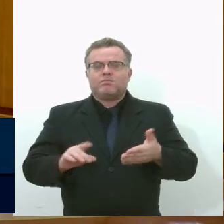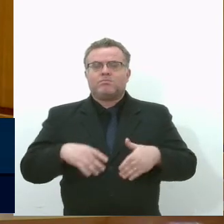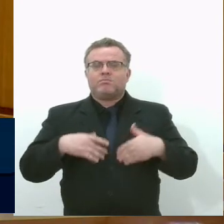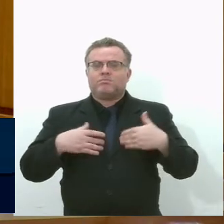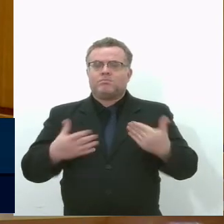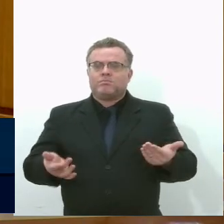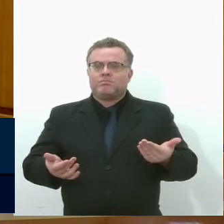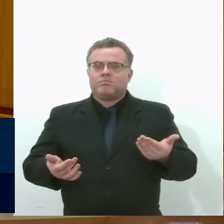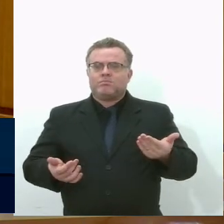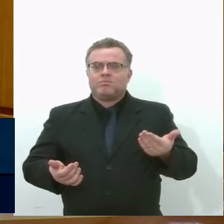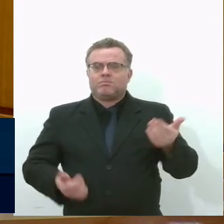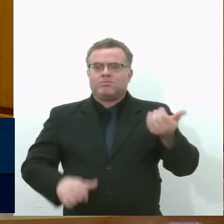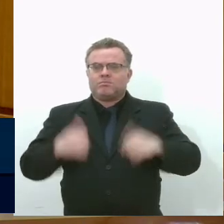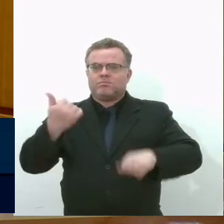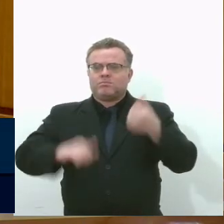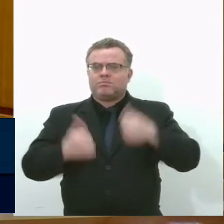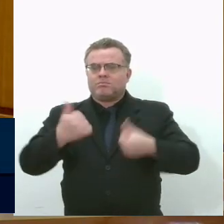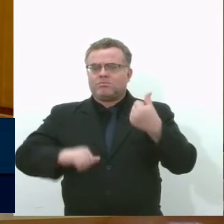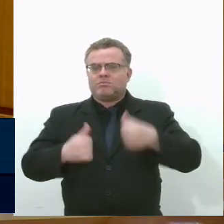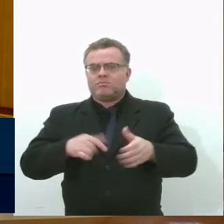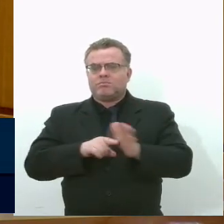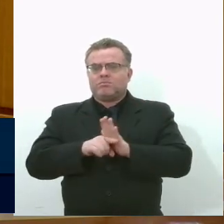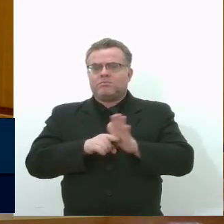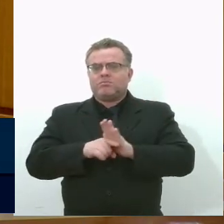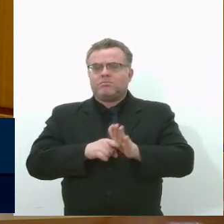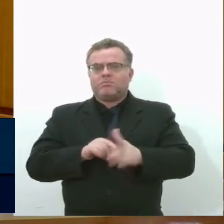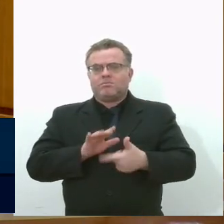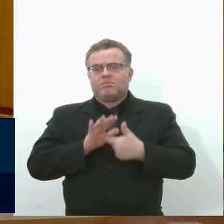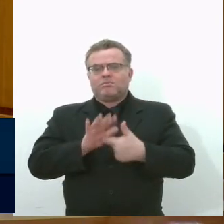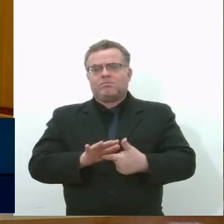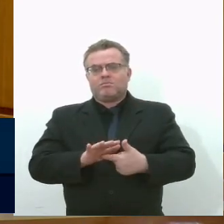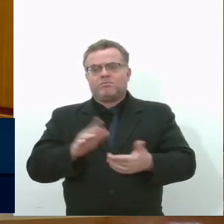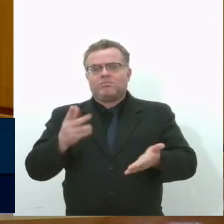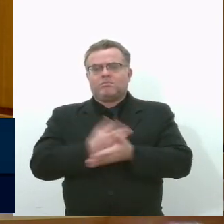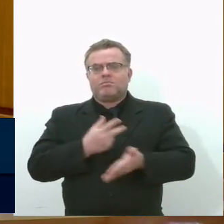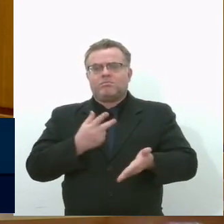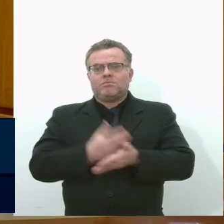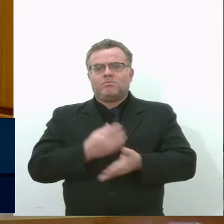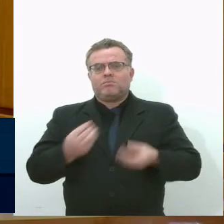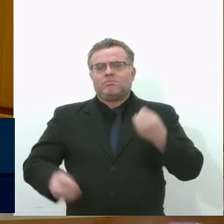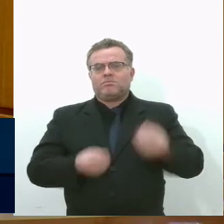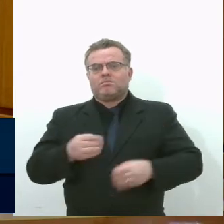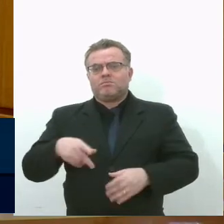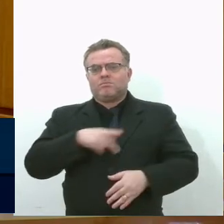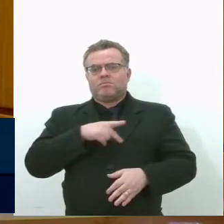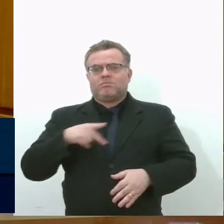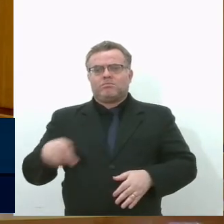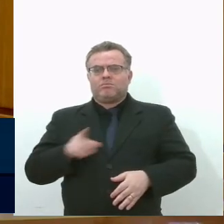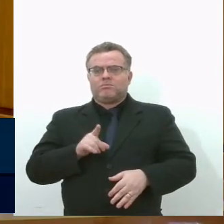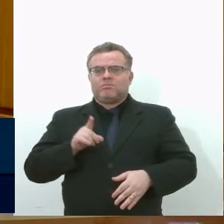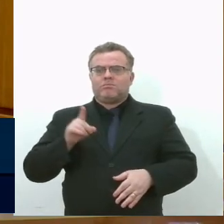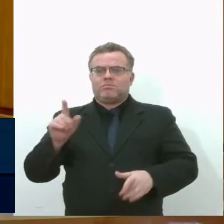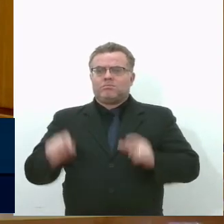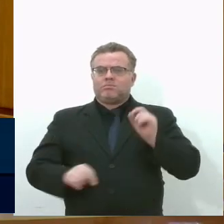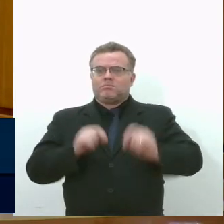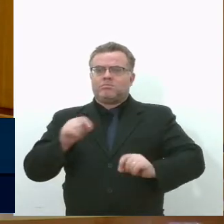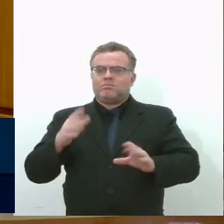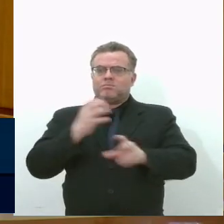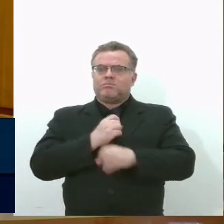contas, eu estou mostrando que também não é razoável. Olha, a presidência da República já teve suas contas